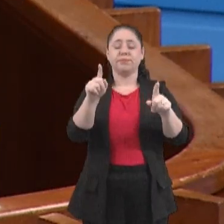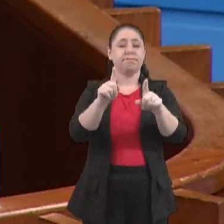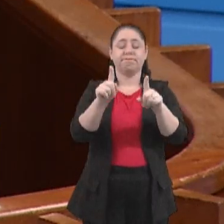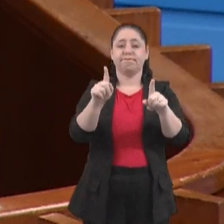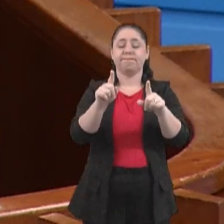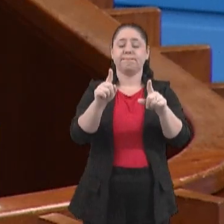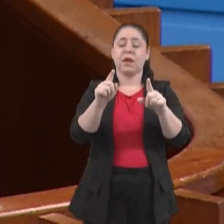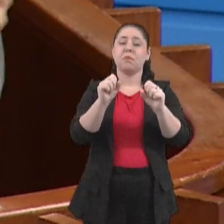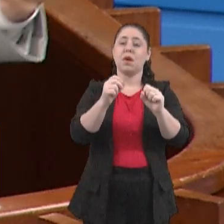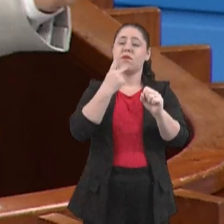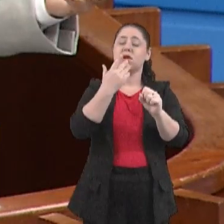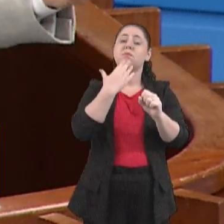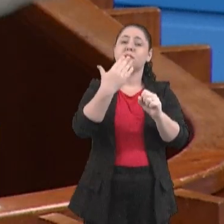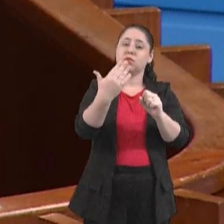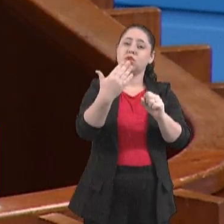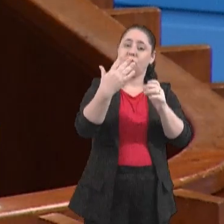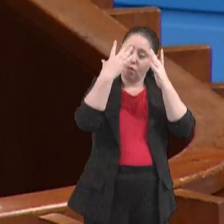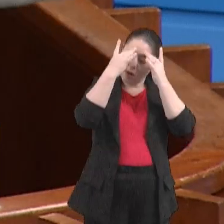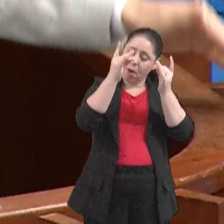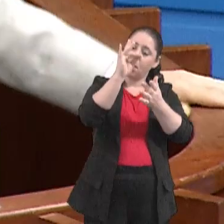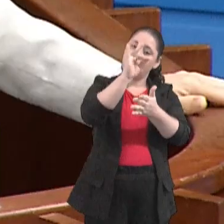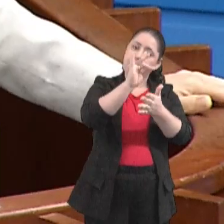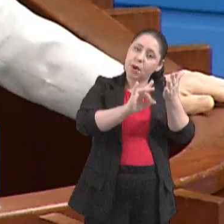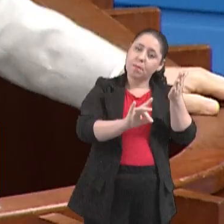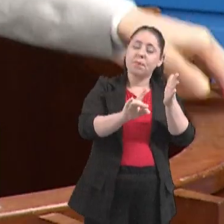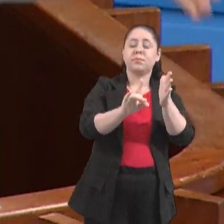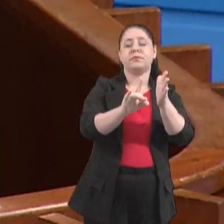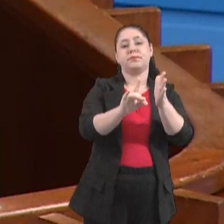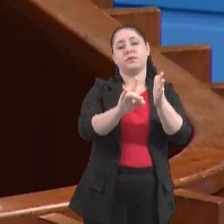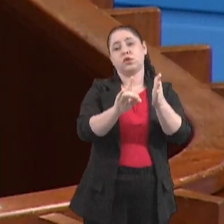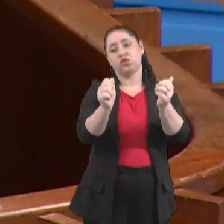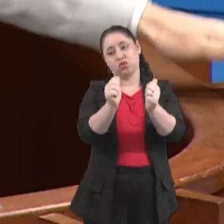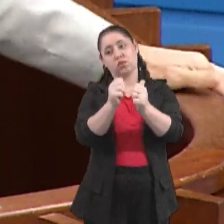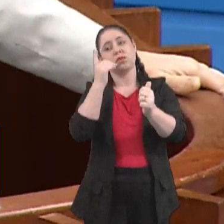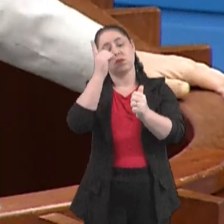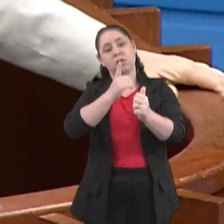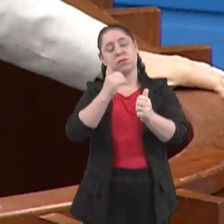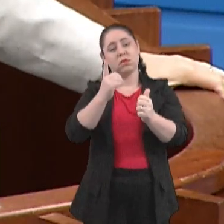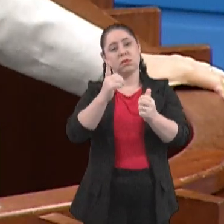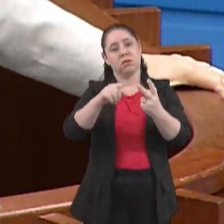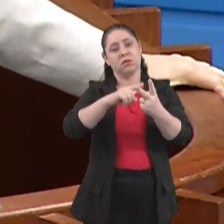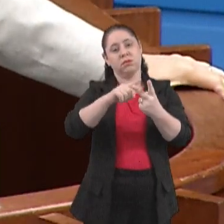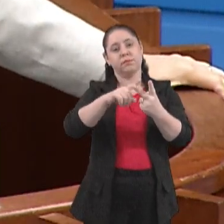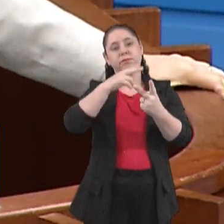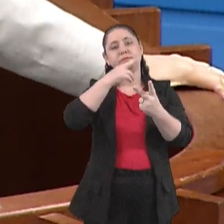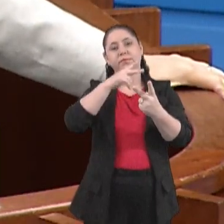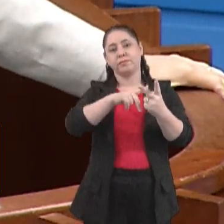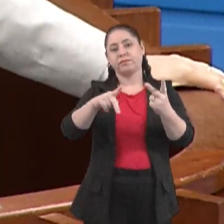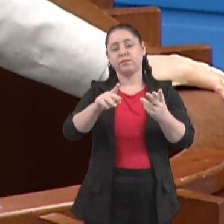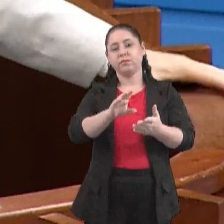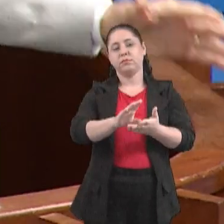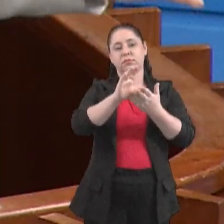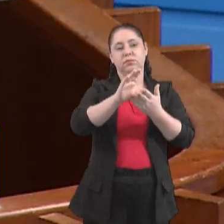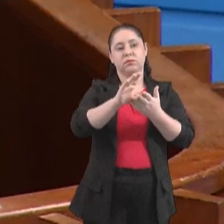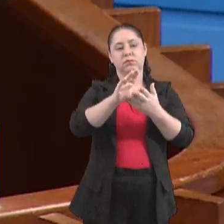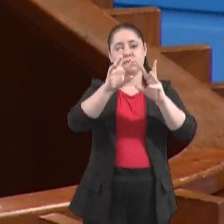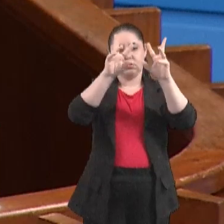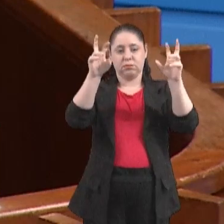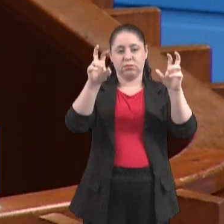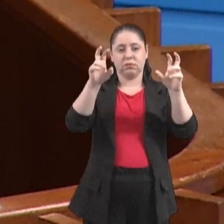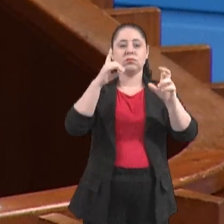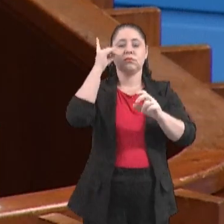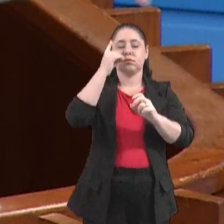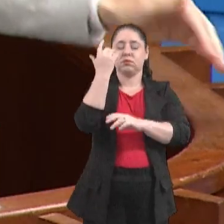essa solicitação formal ao governo e gostaria que na terça-feira, além do deputado Renato como presidente da Câmara, da Comissão de